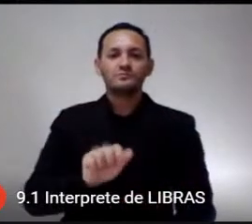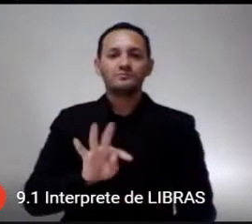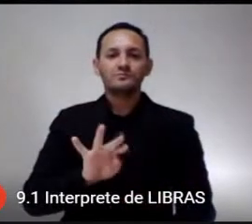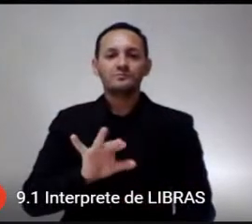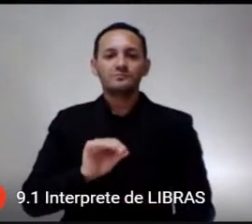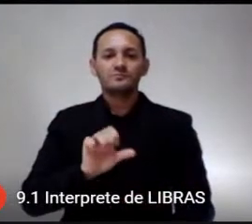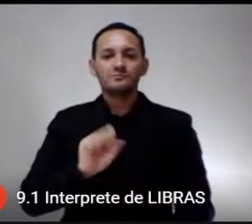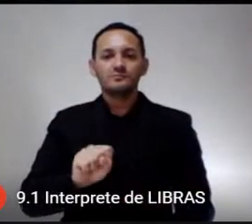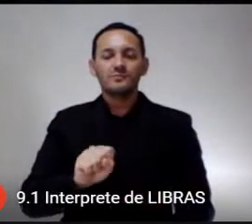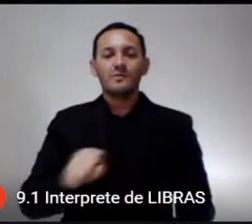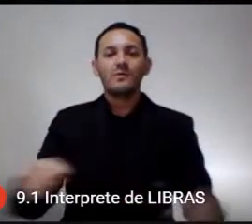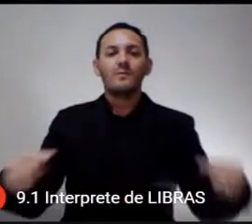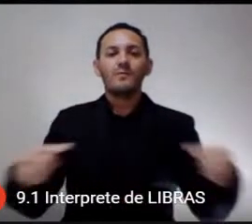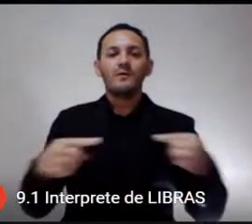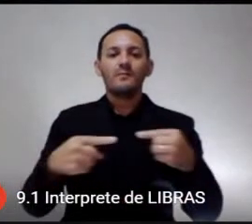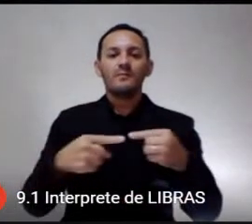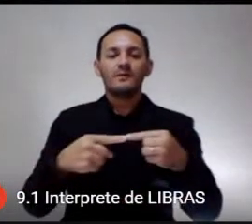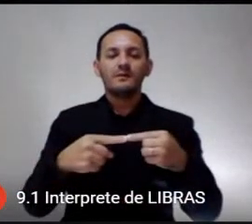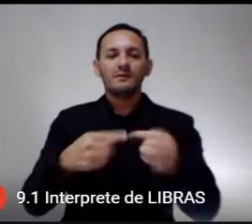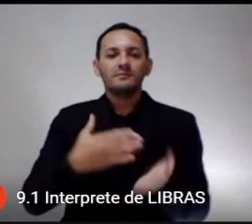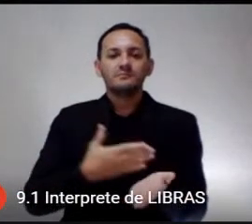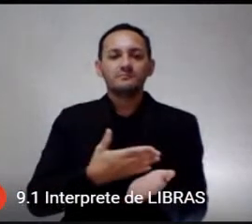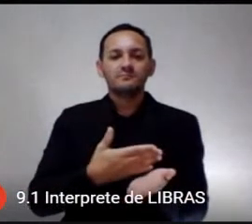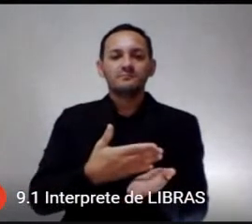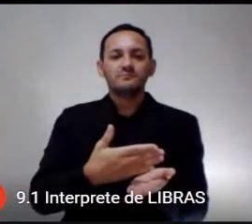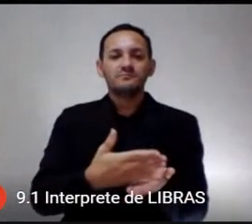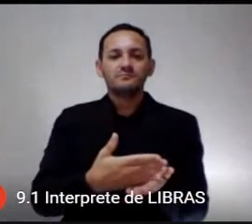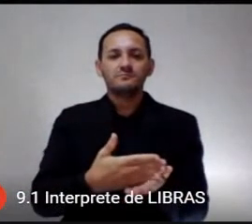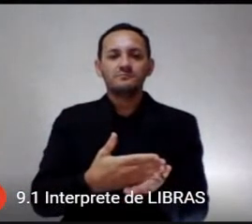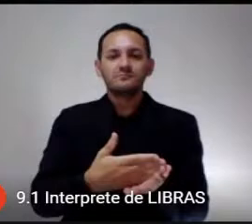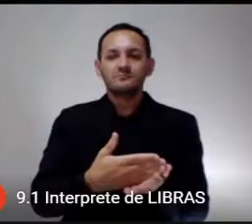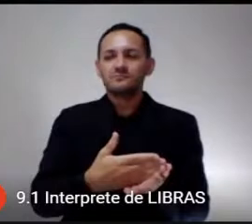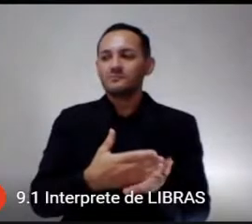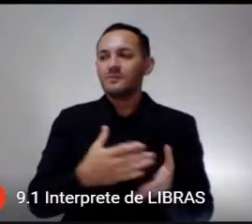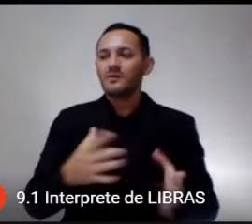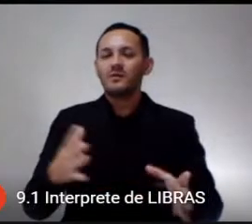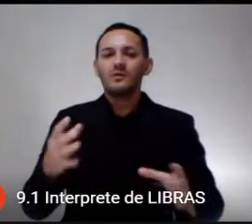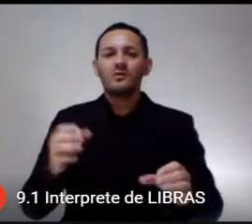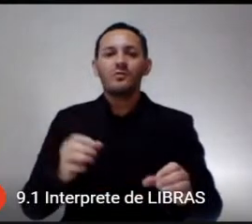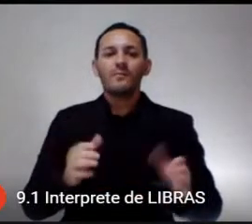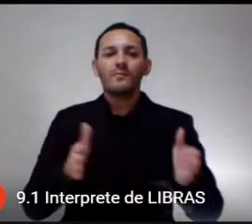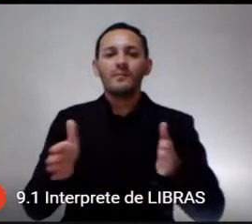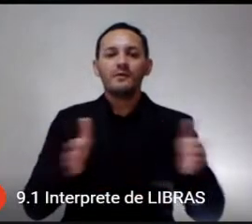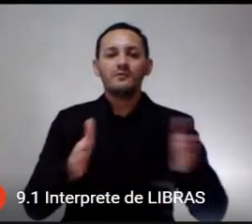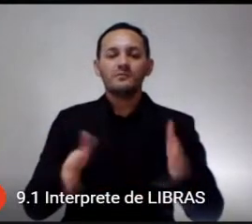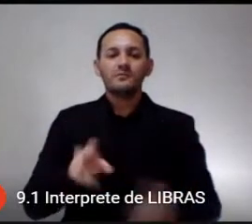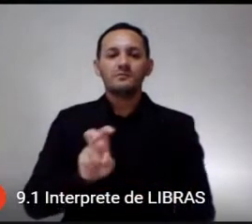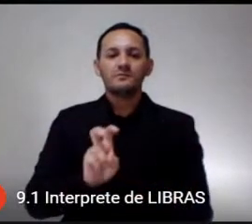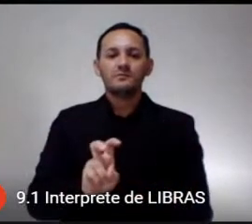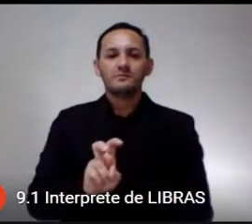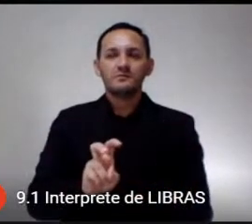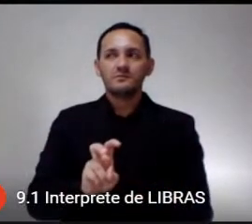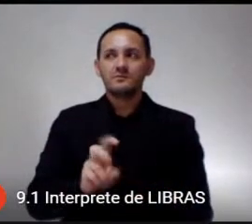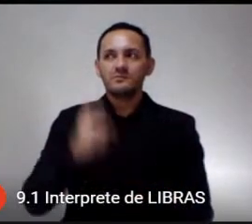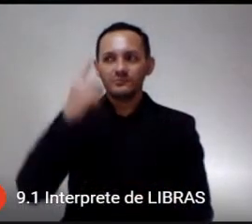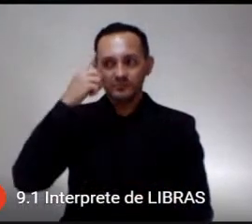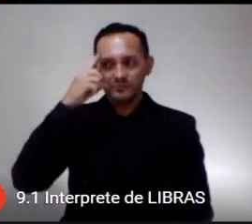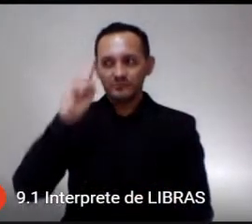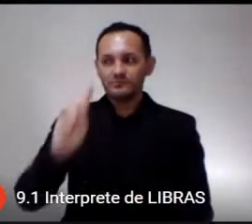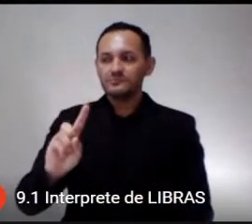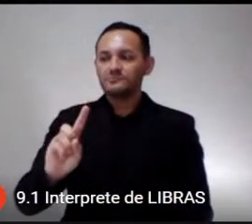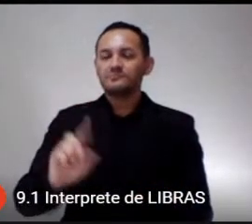ao marco inicial da contagem do prazo de 5 dias para interposição